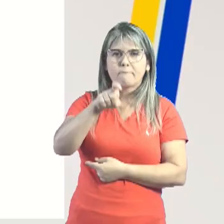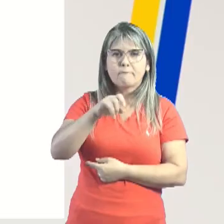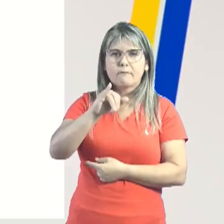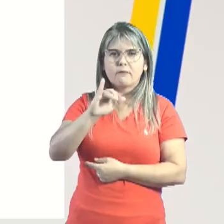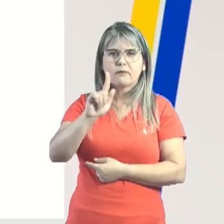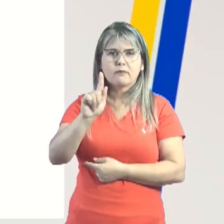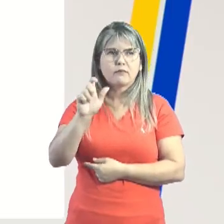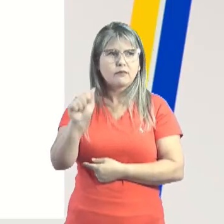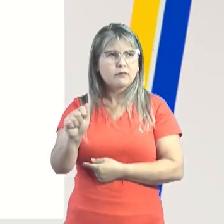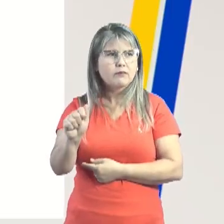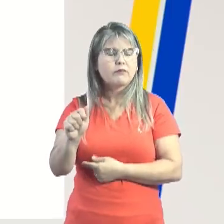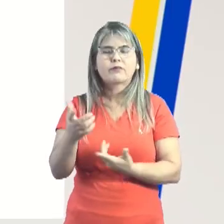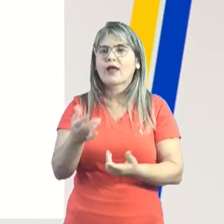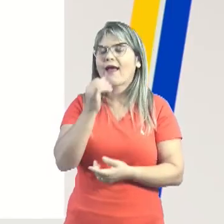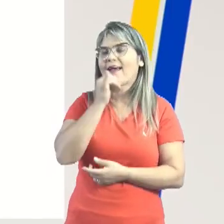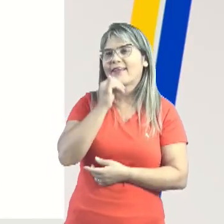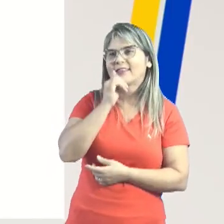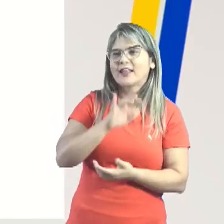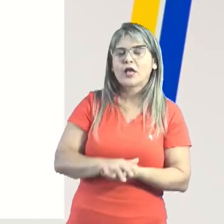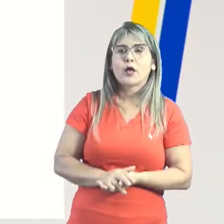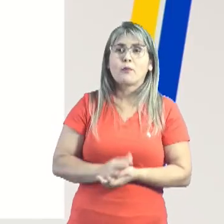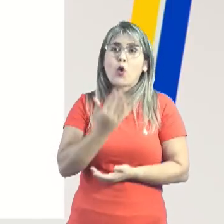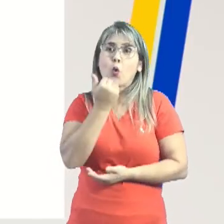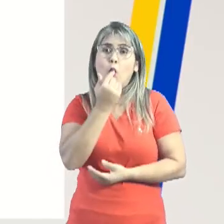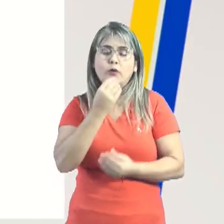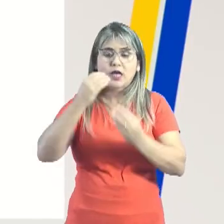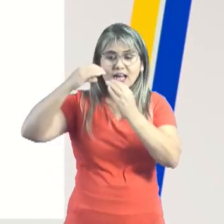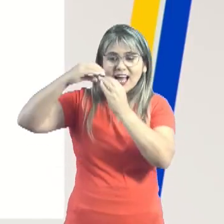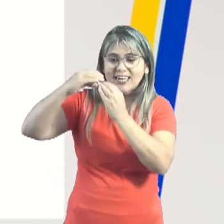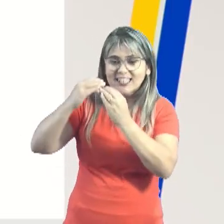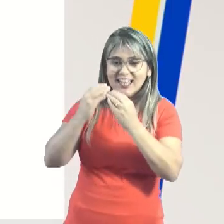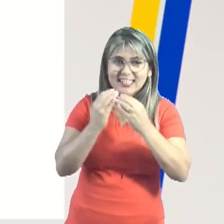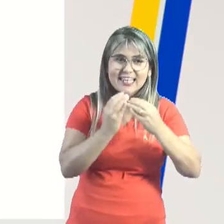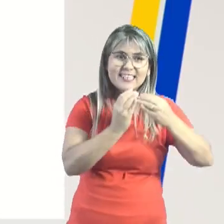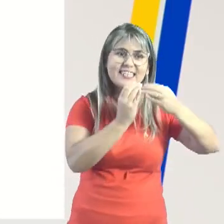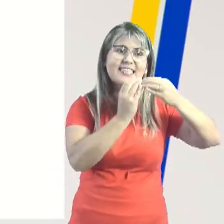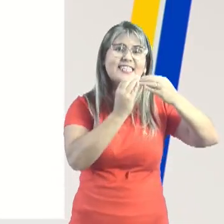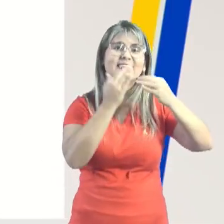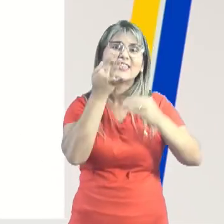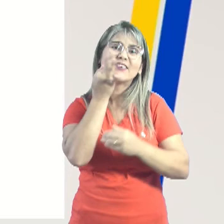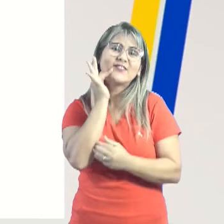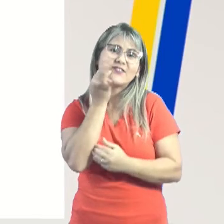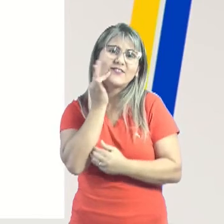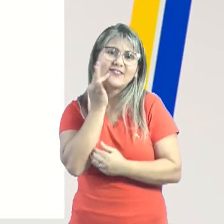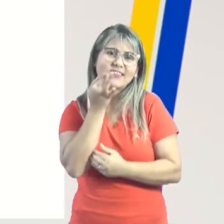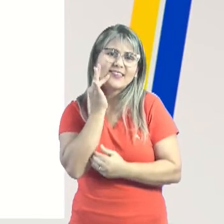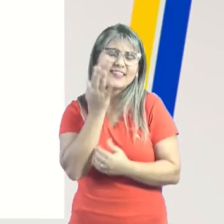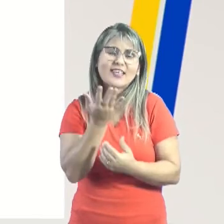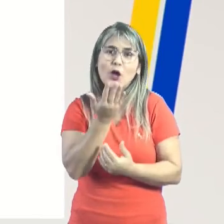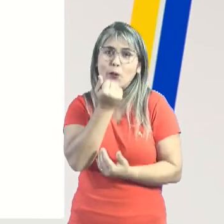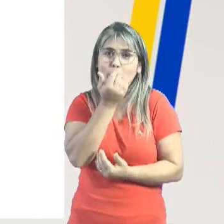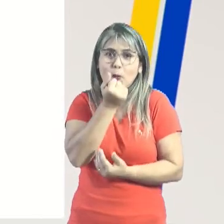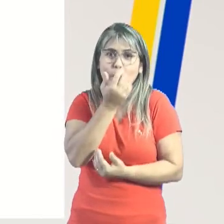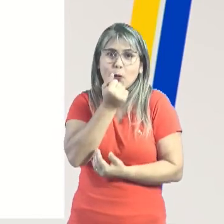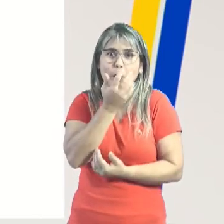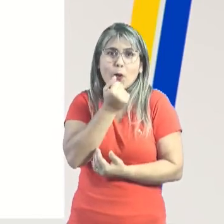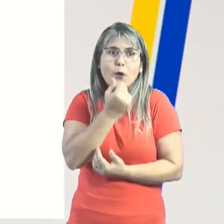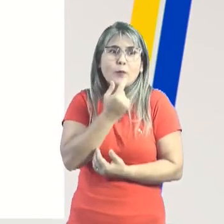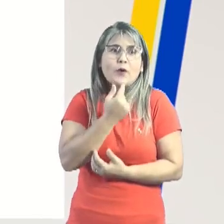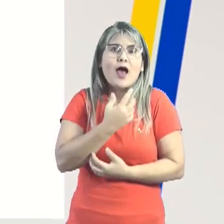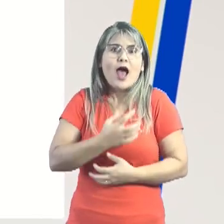utiliza alimento como melancia, que também tem um grande aporte de água, a tendência é você liberar mais urina por